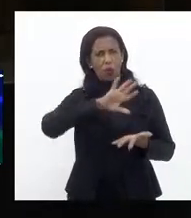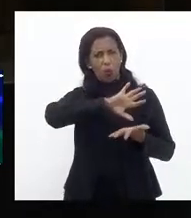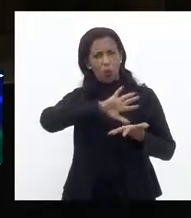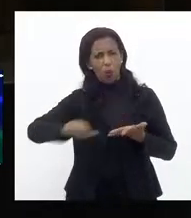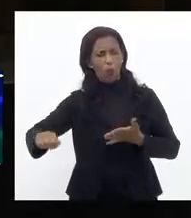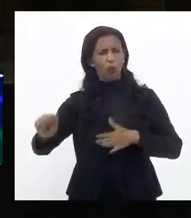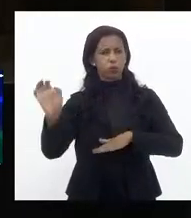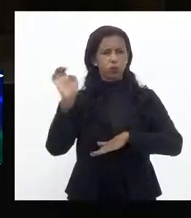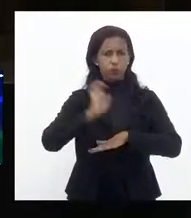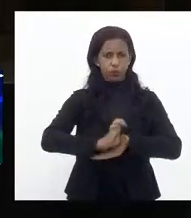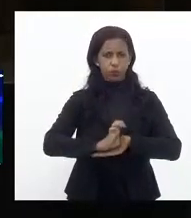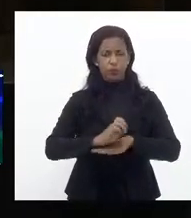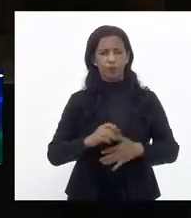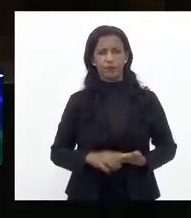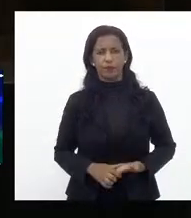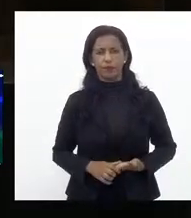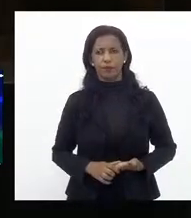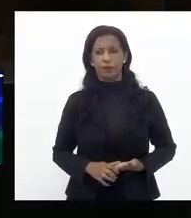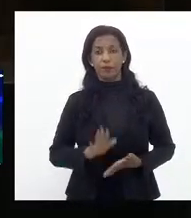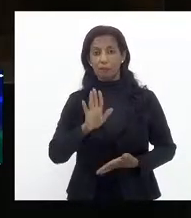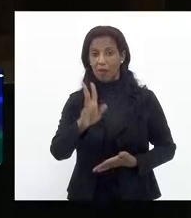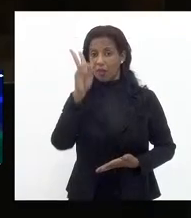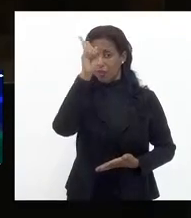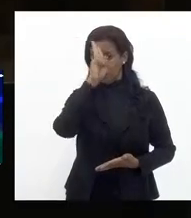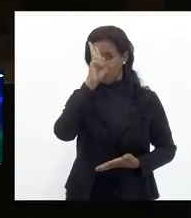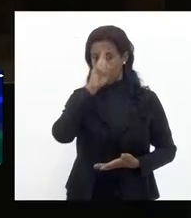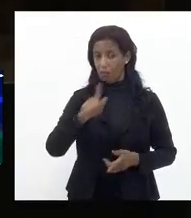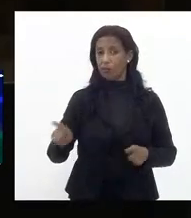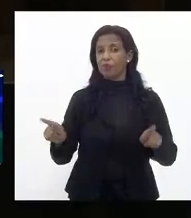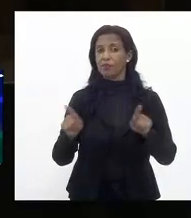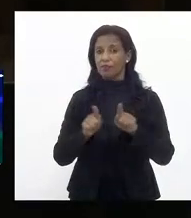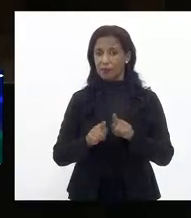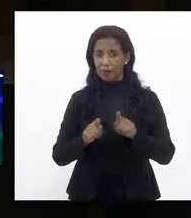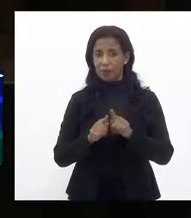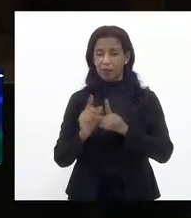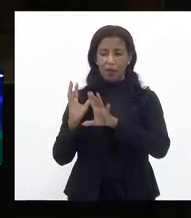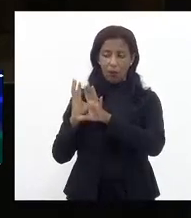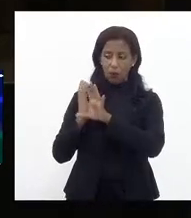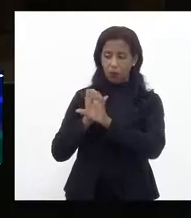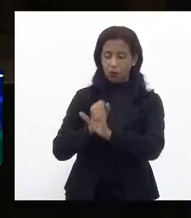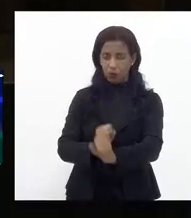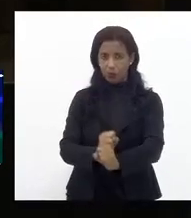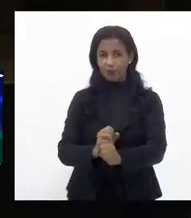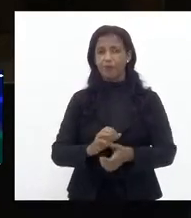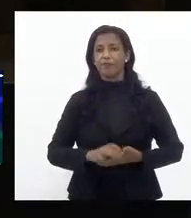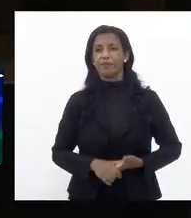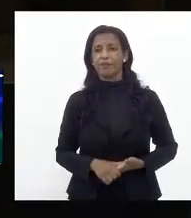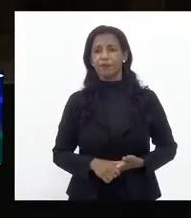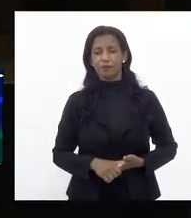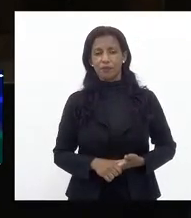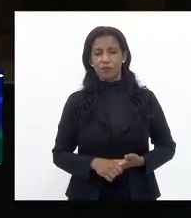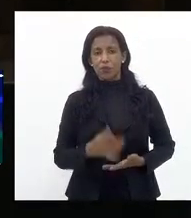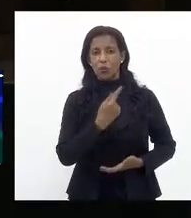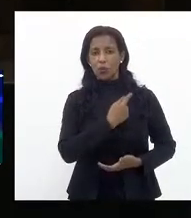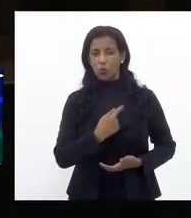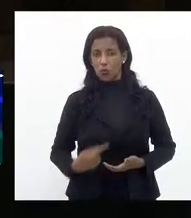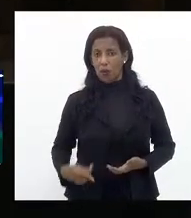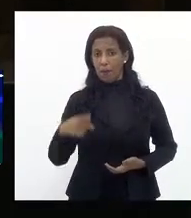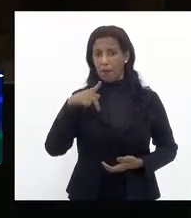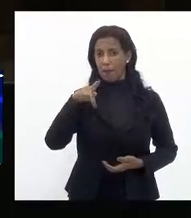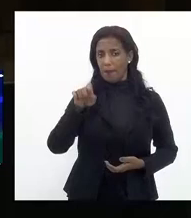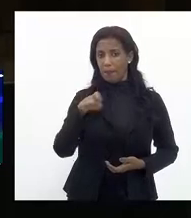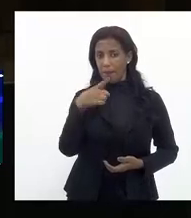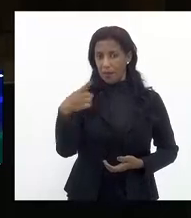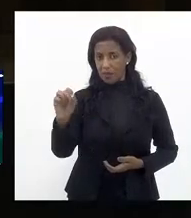nosso Estado. Mas eu lembro perfeitamente que as contas do governador Pezão